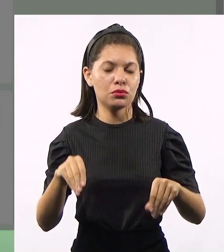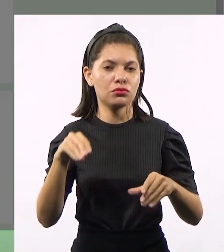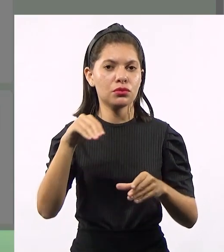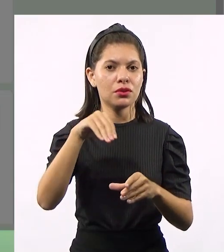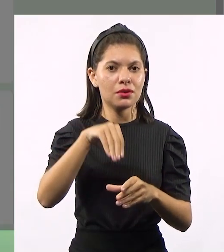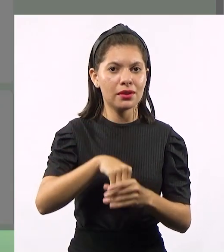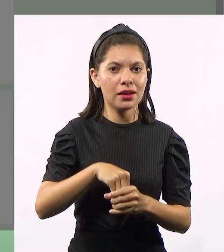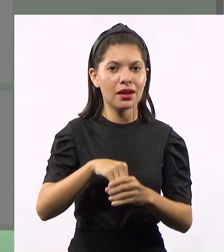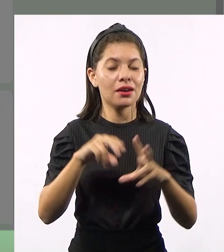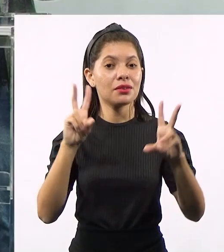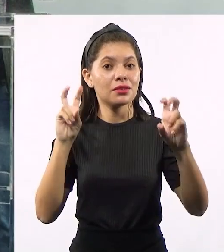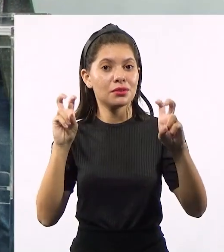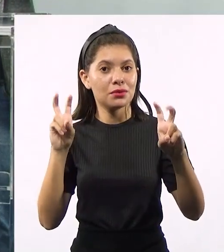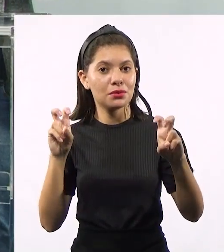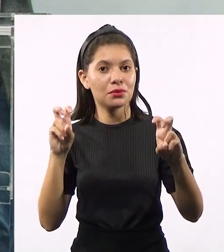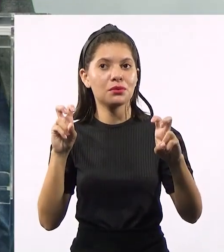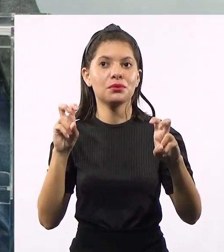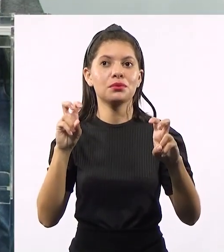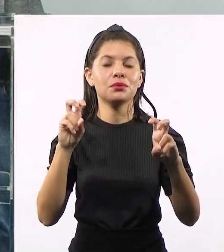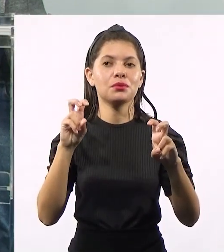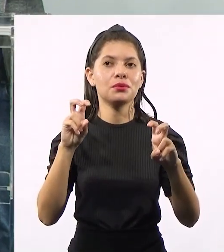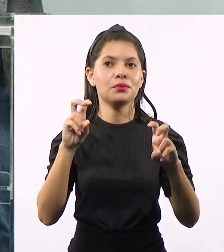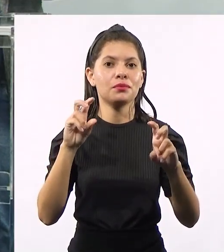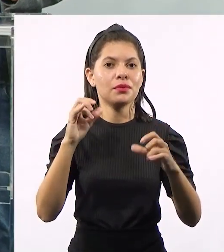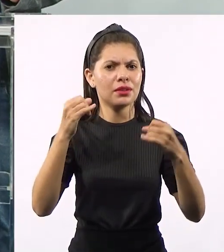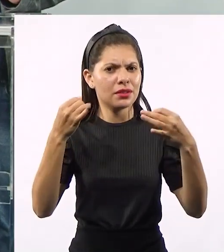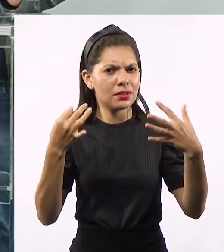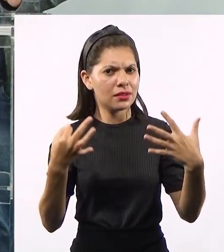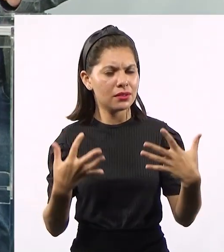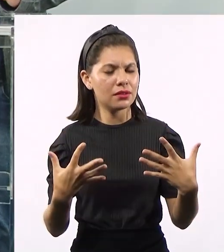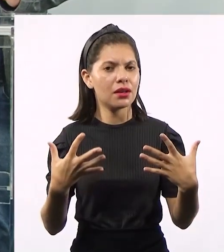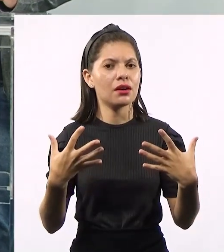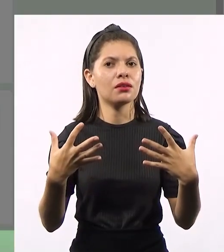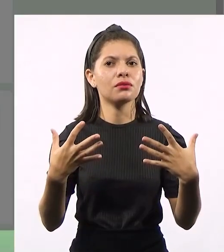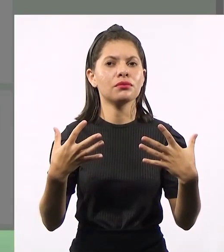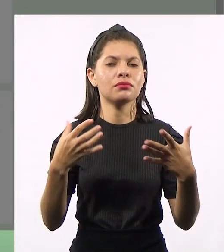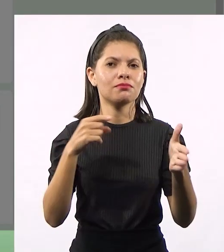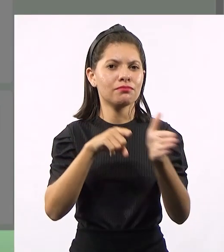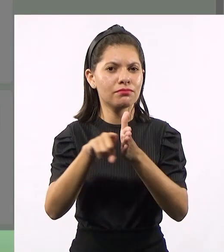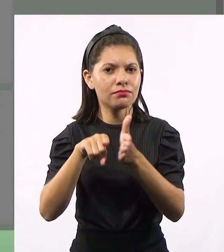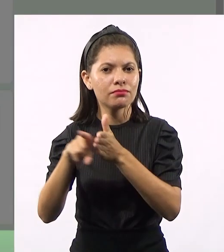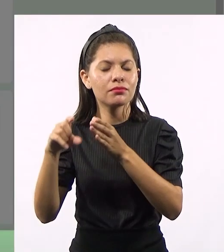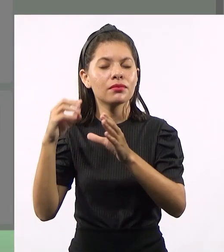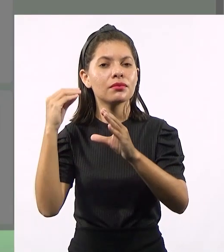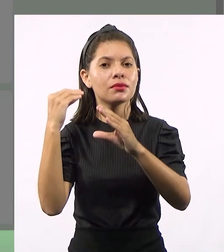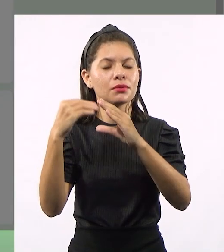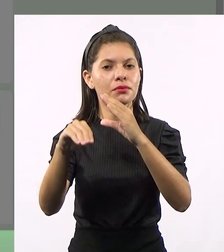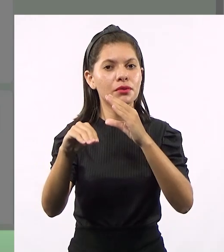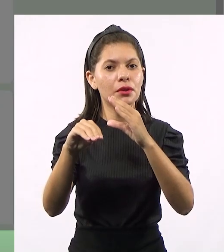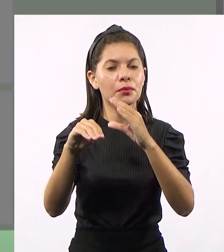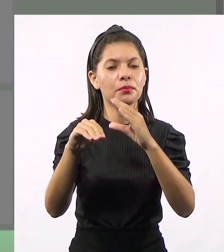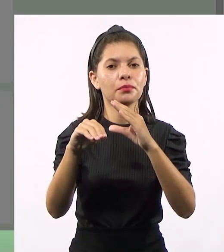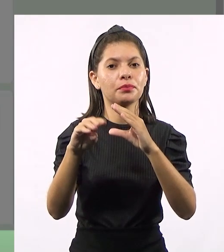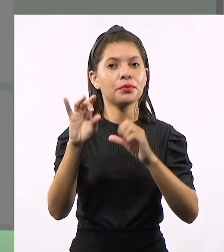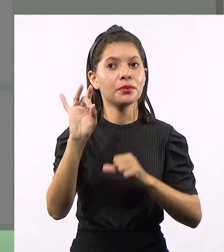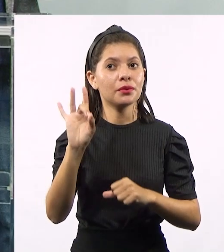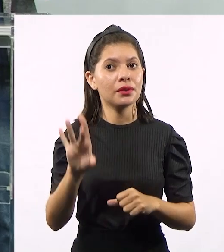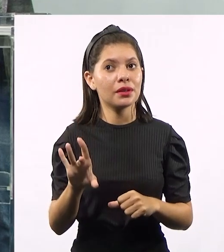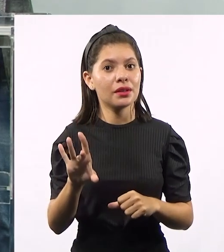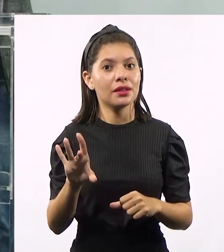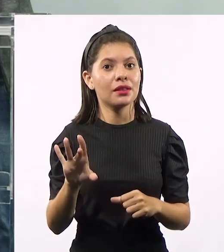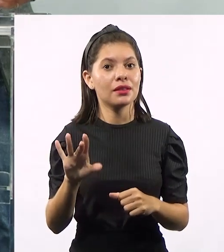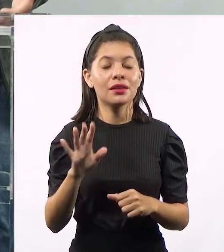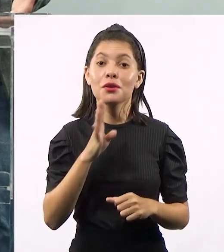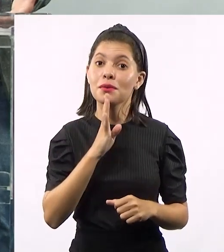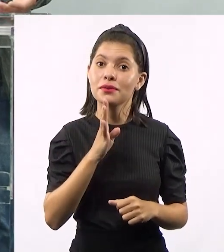e a mensagem. Olha, essa pesquisa do Instituto Federal, faz aquela descrição do formulário e envia. Só que aí tem a restrição de eu